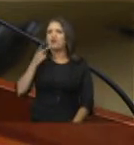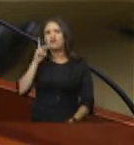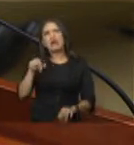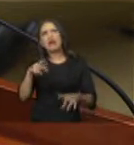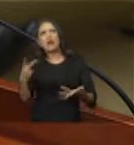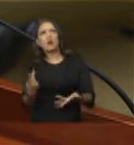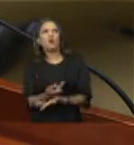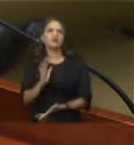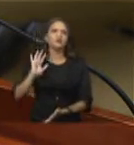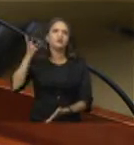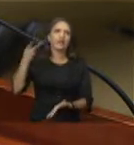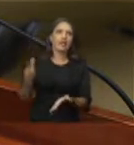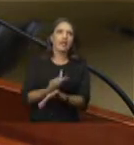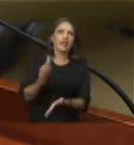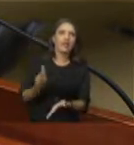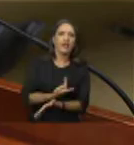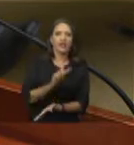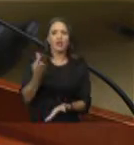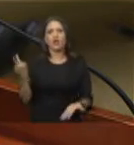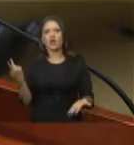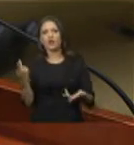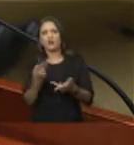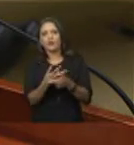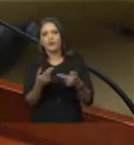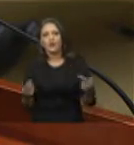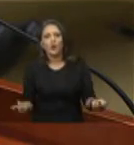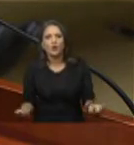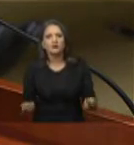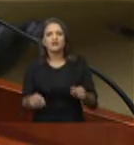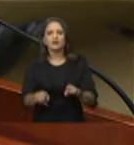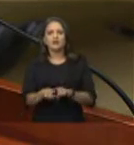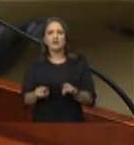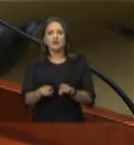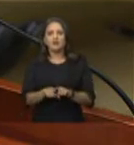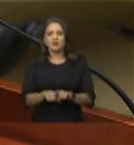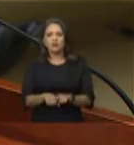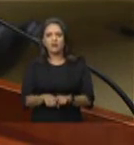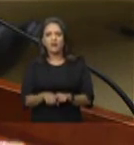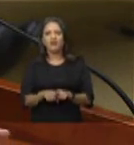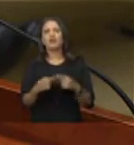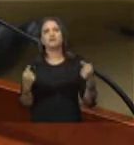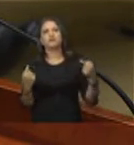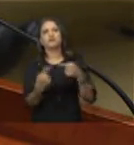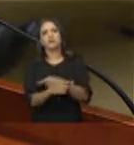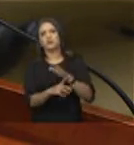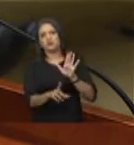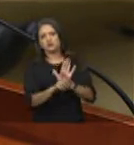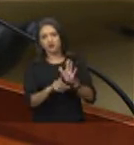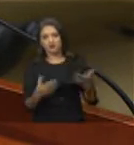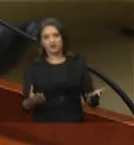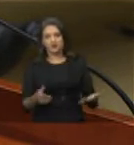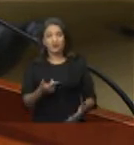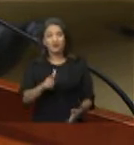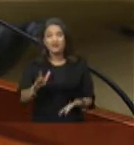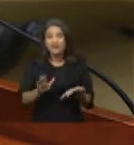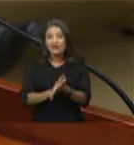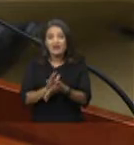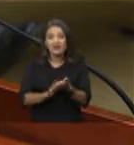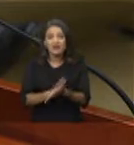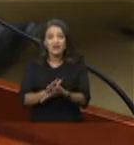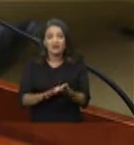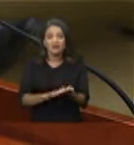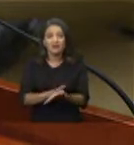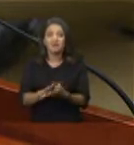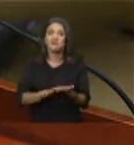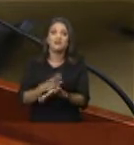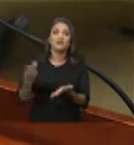fato outra Petita violação literal disposição de lei não houve erro de fato nem outra Petita